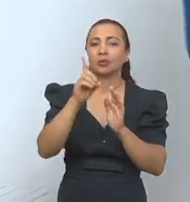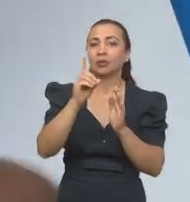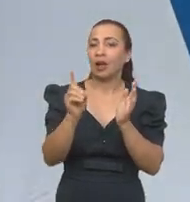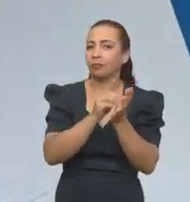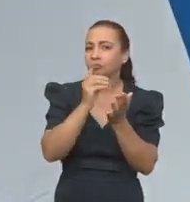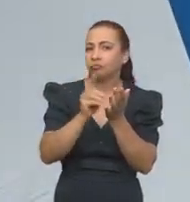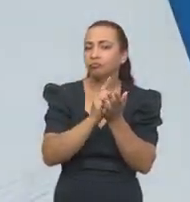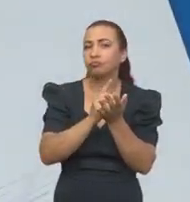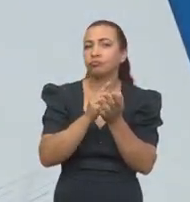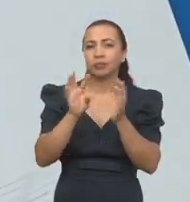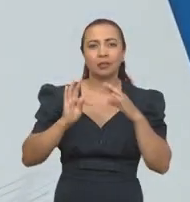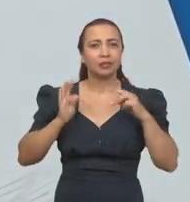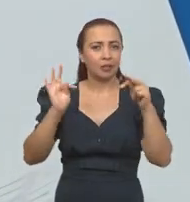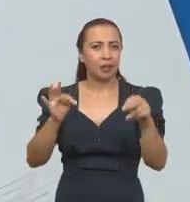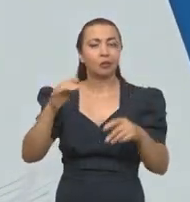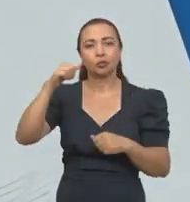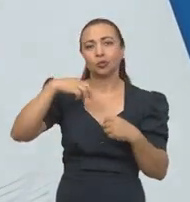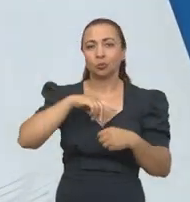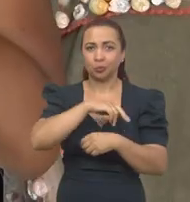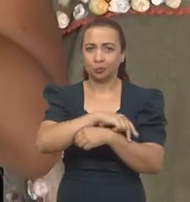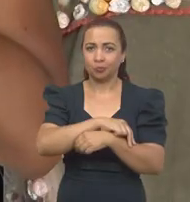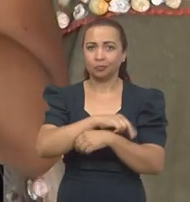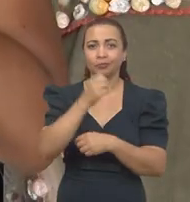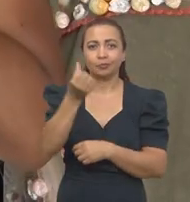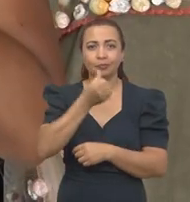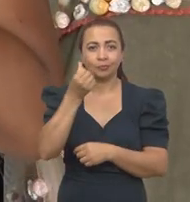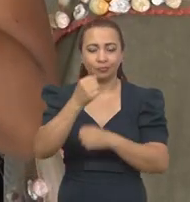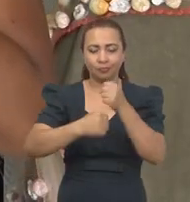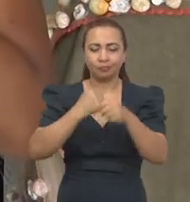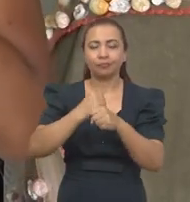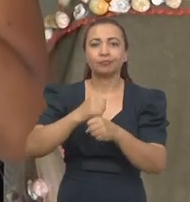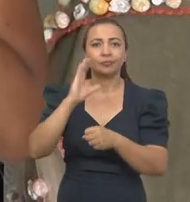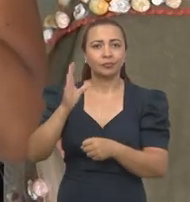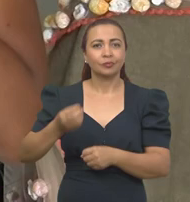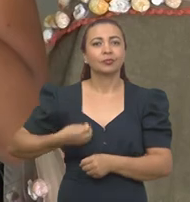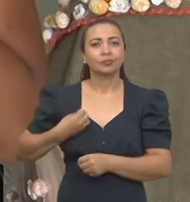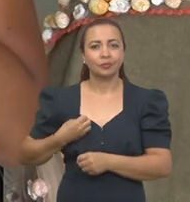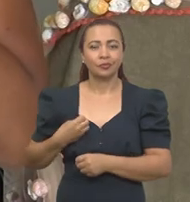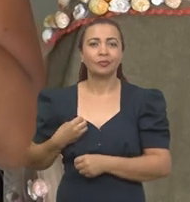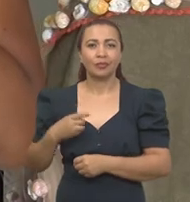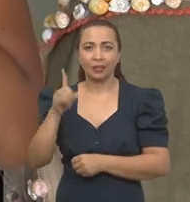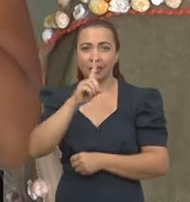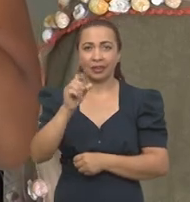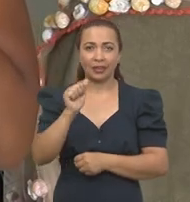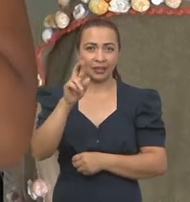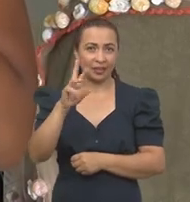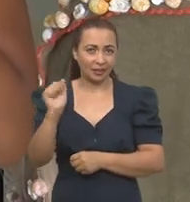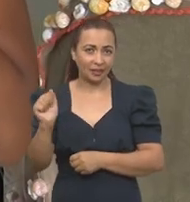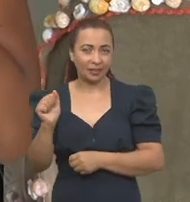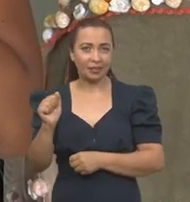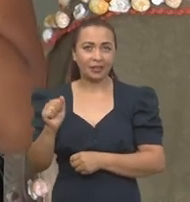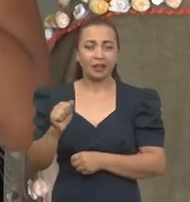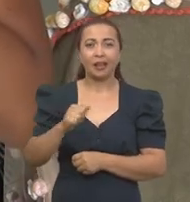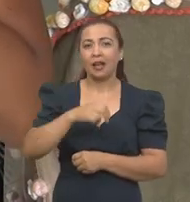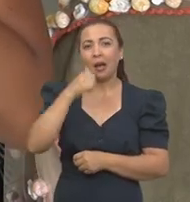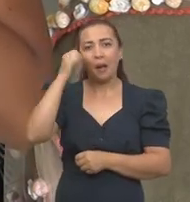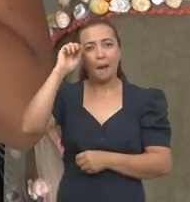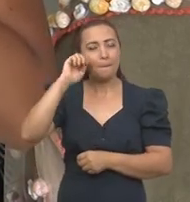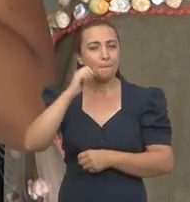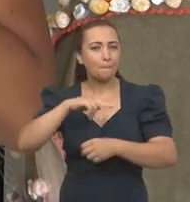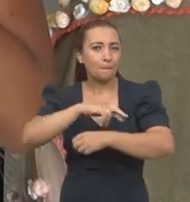do dossiê técnico de moda as seis anos as Arenas já existe no mercado na moda nessa moda autoral preta